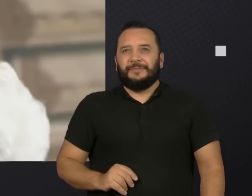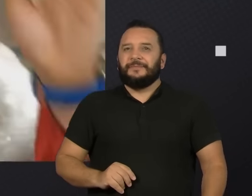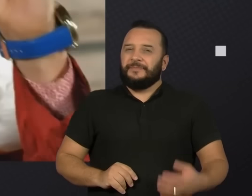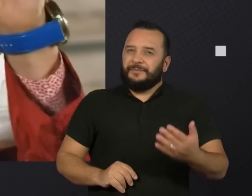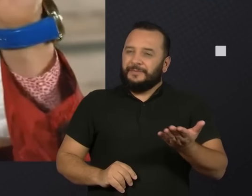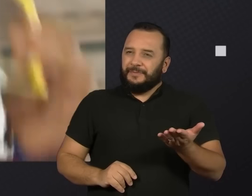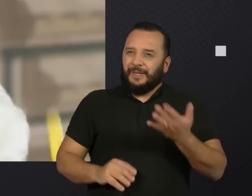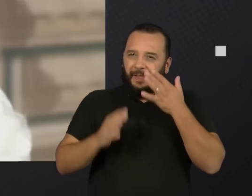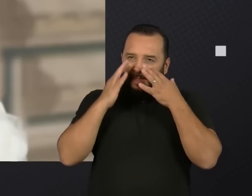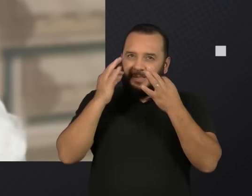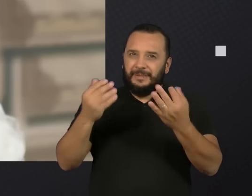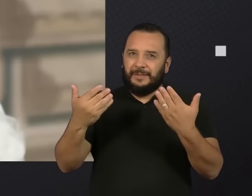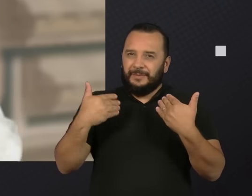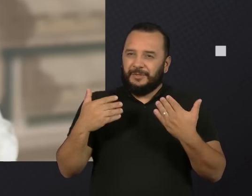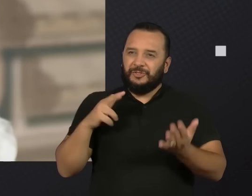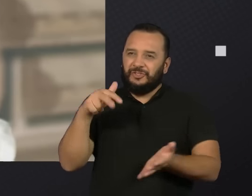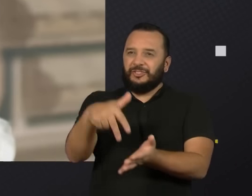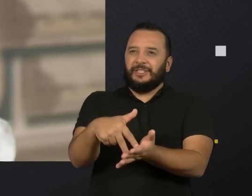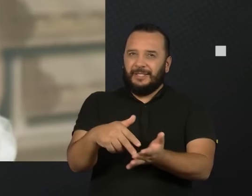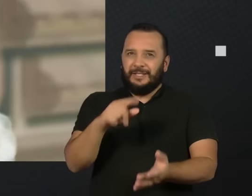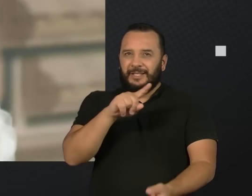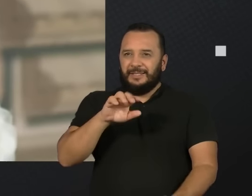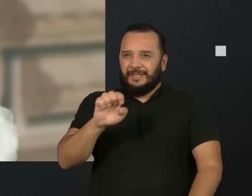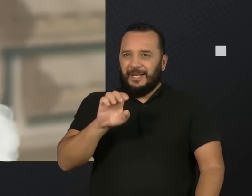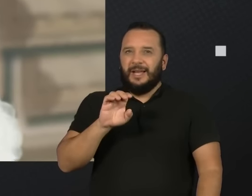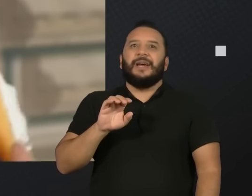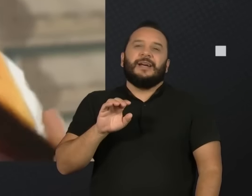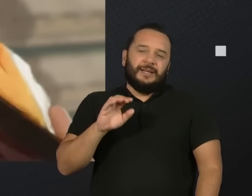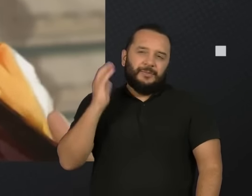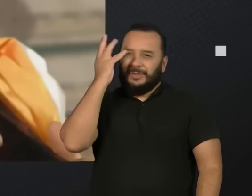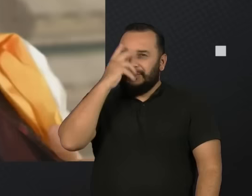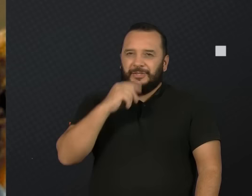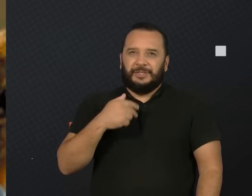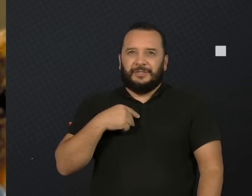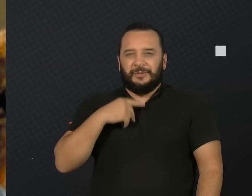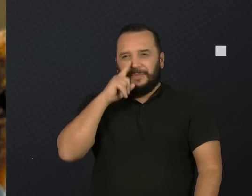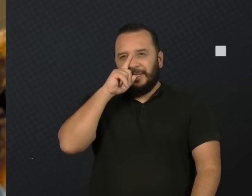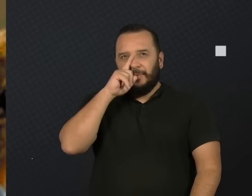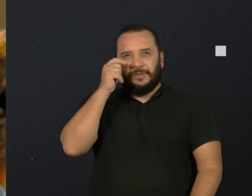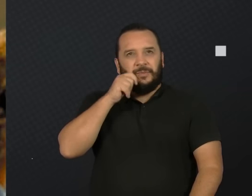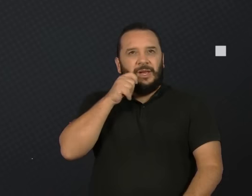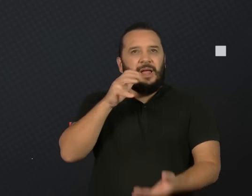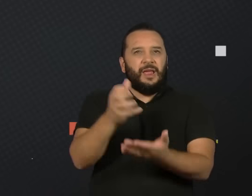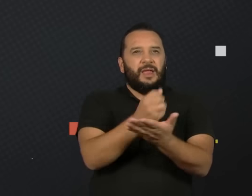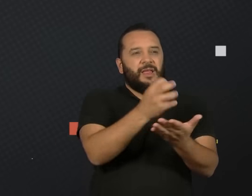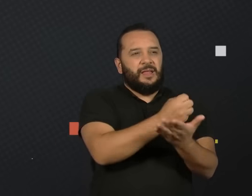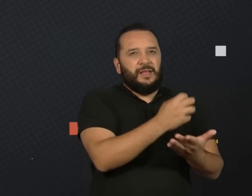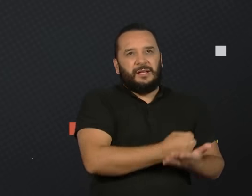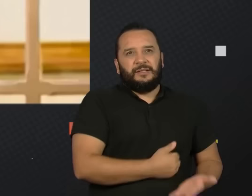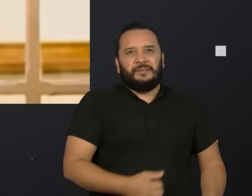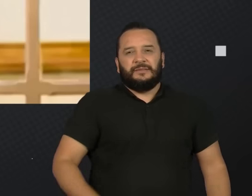please. Cheguei. Zé Bonitinho, o pericote das mulheres.